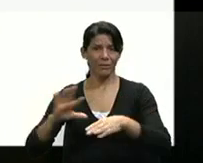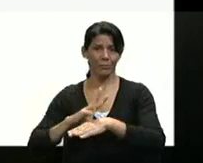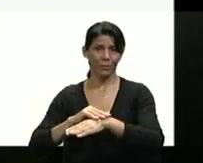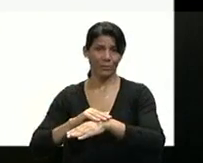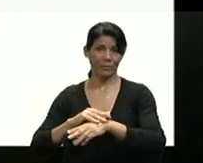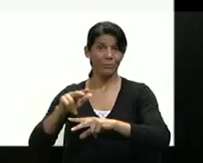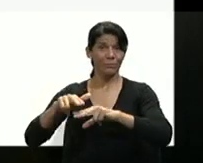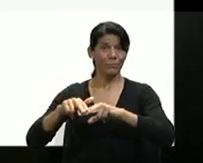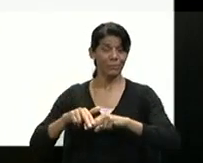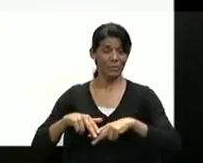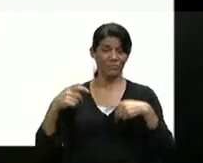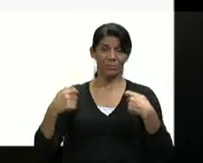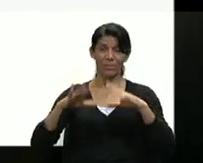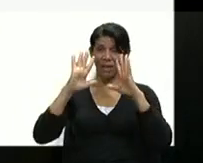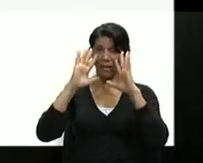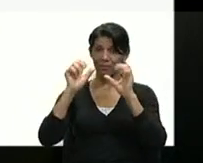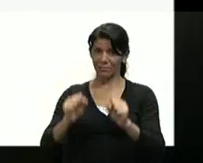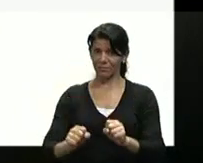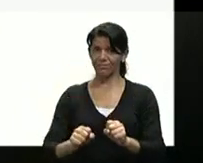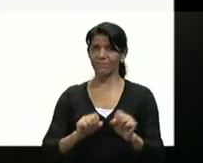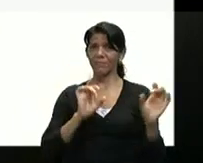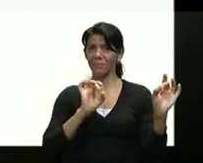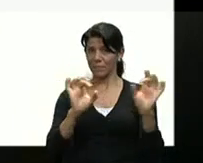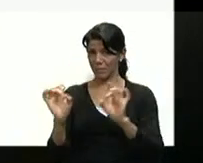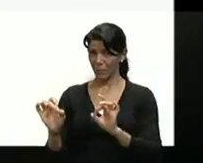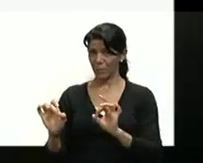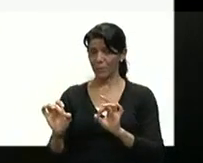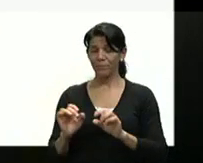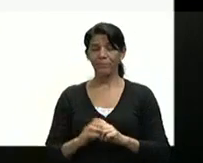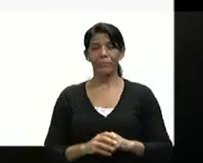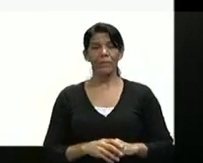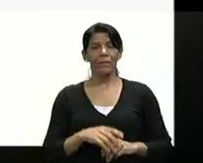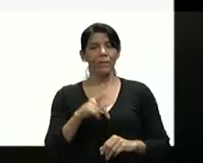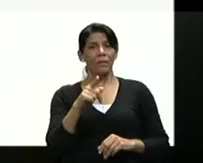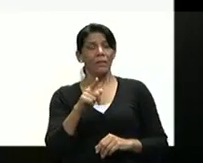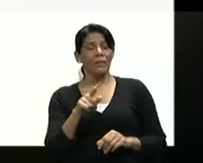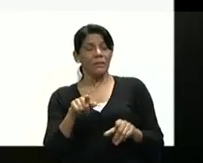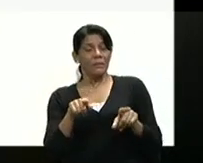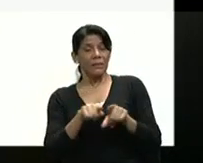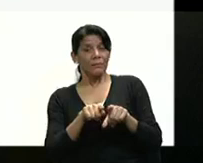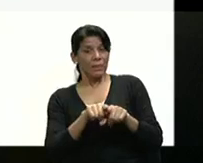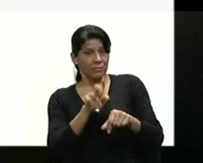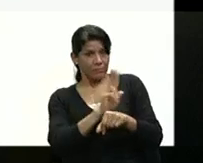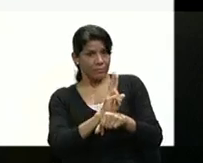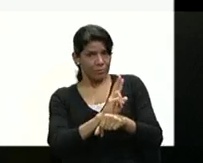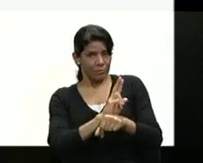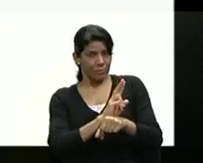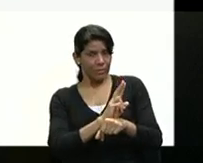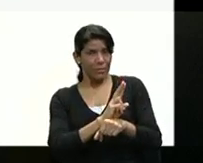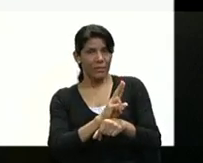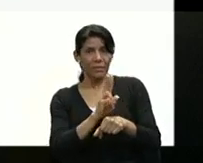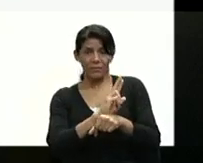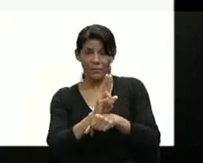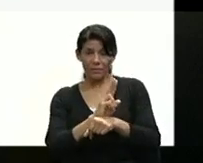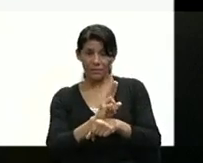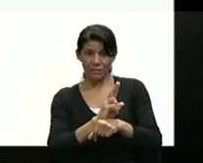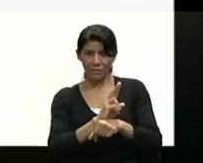atenção especial. Além da atuação na vigilância sanitária,